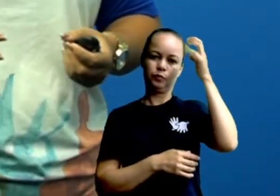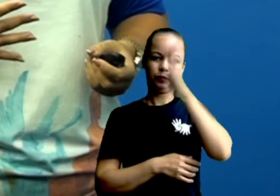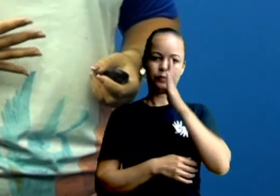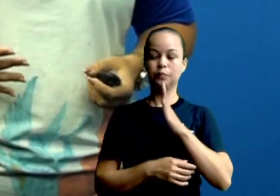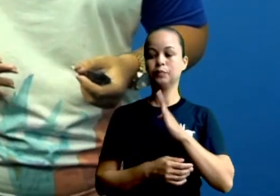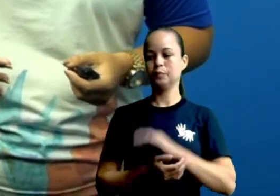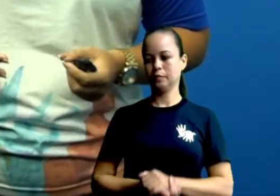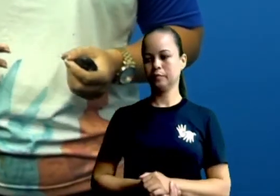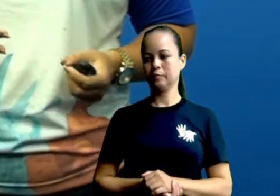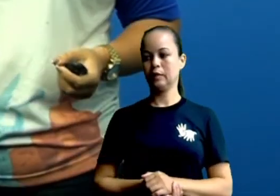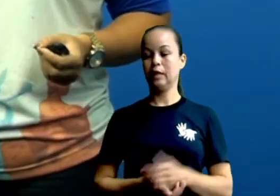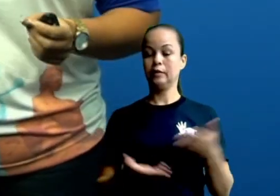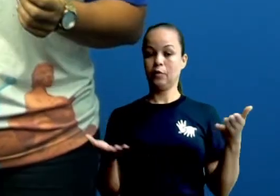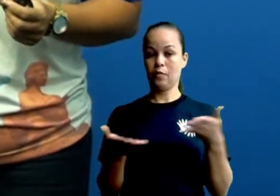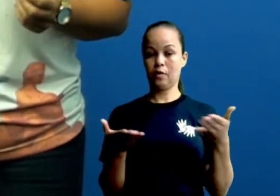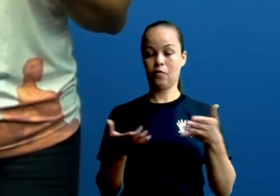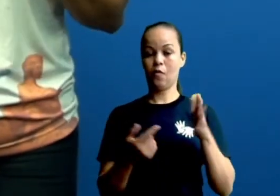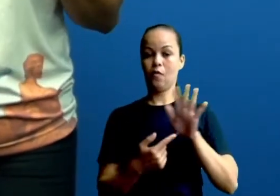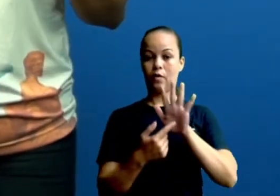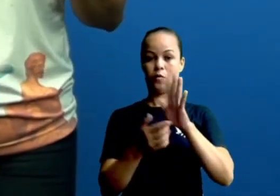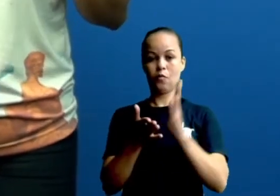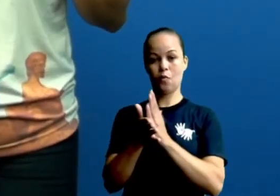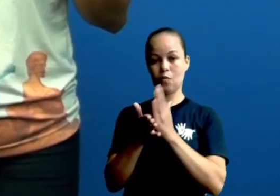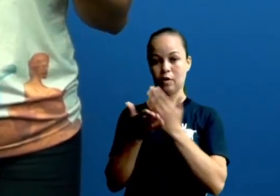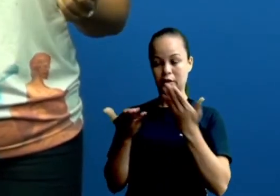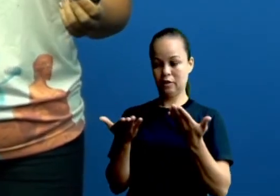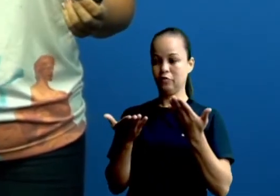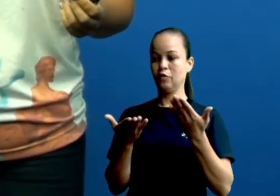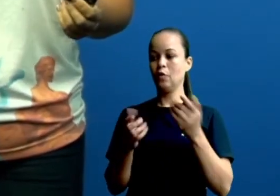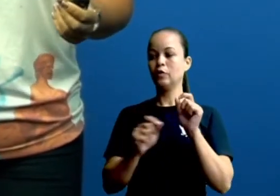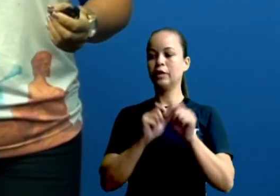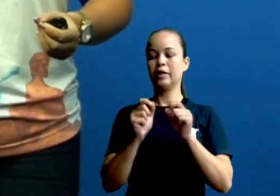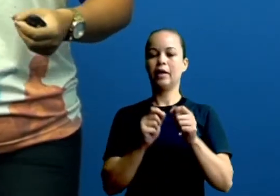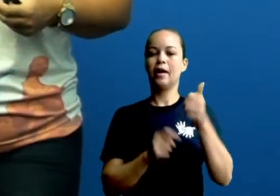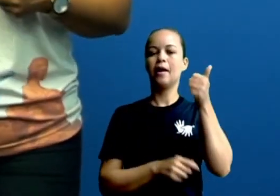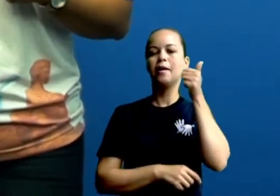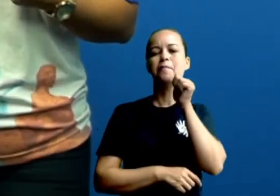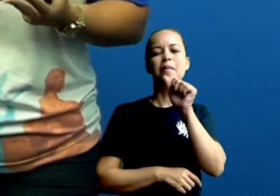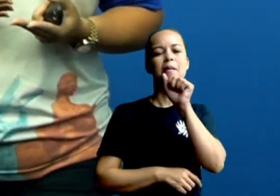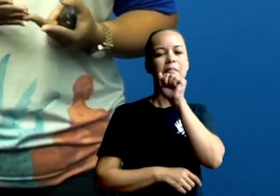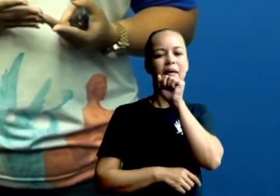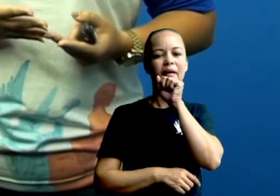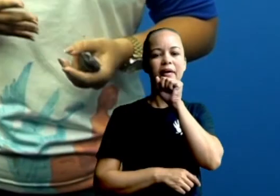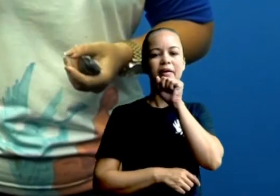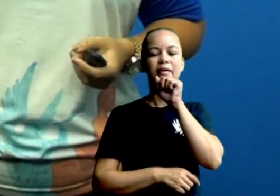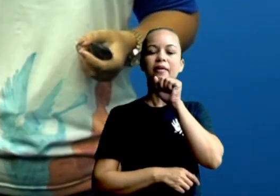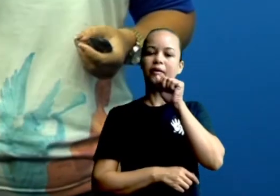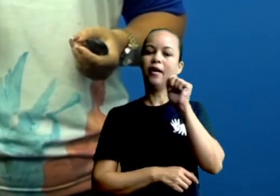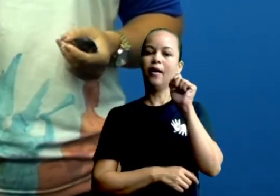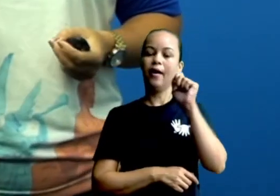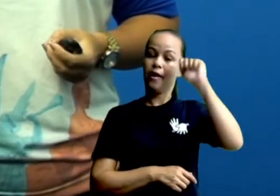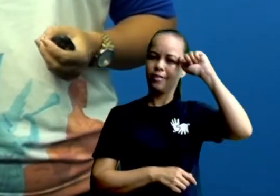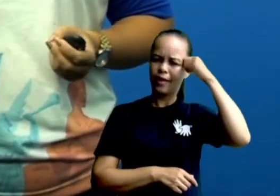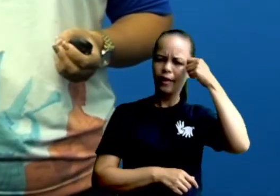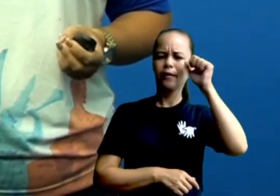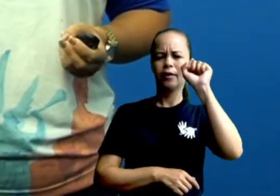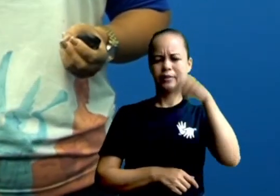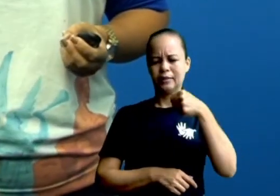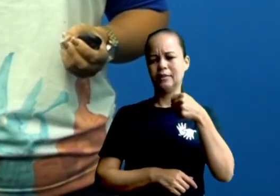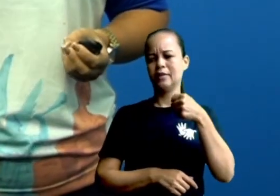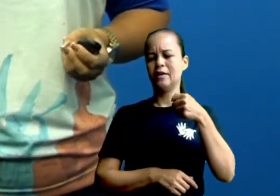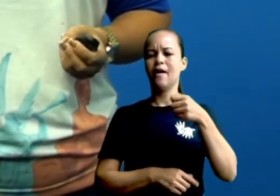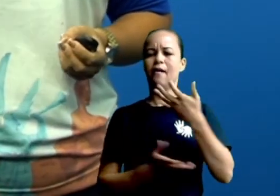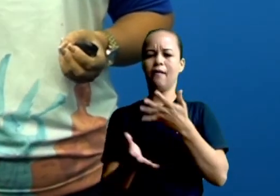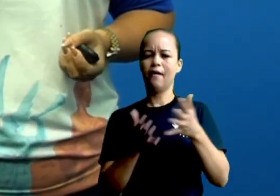interessante que a gente vai ler, sabe? Se chama Minha Mãe é Negra Sim. É a história de um menininho e eu vou contar para vocês